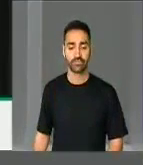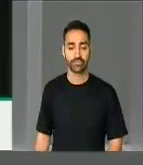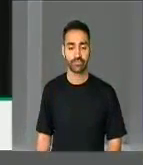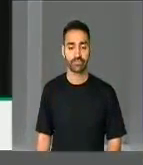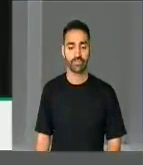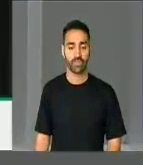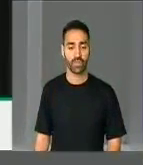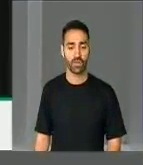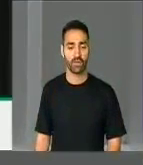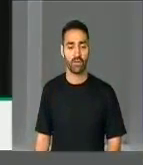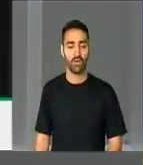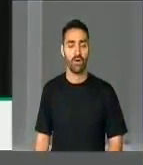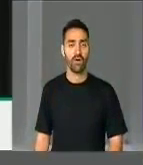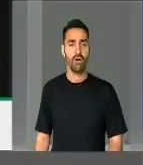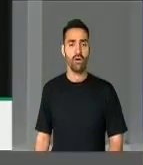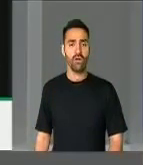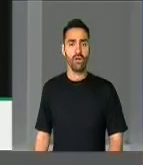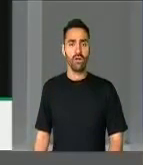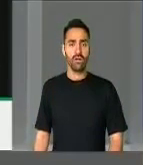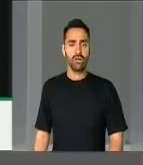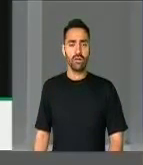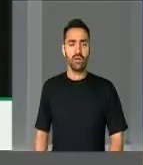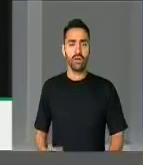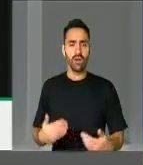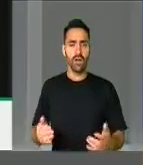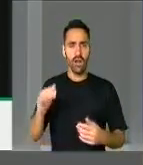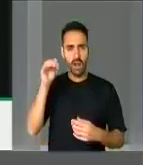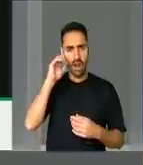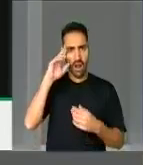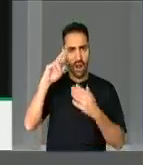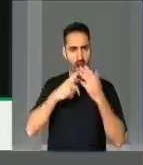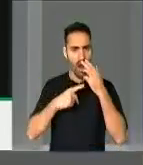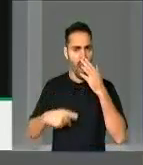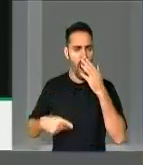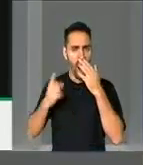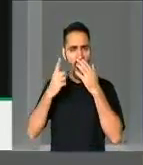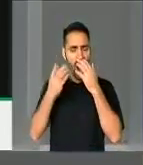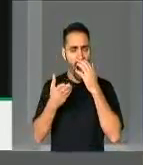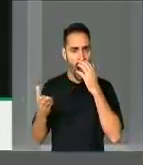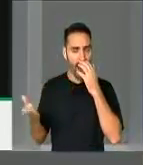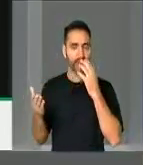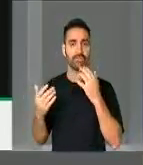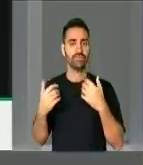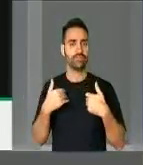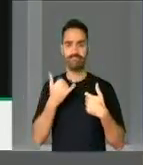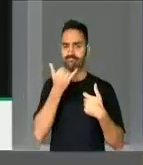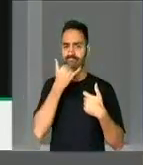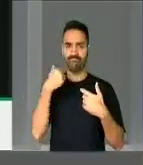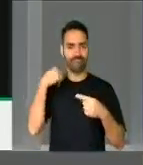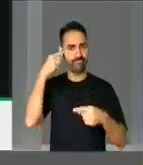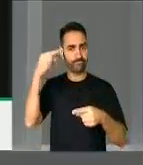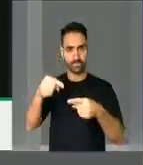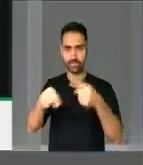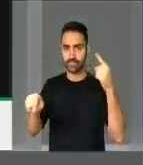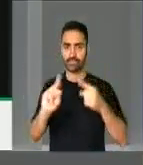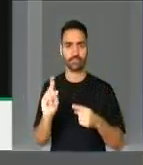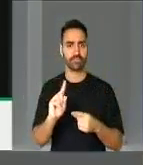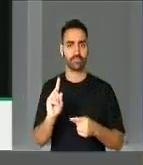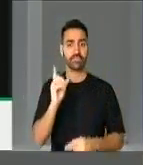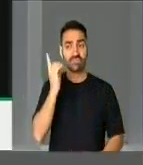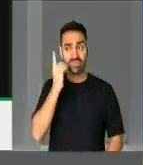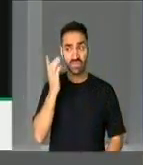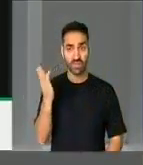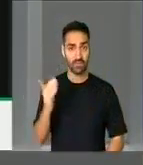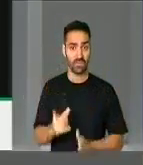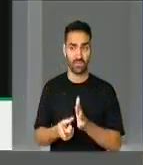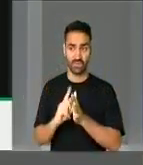da população brasileira e do povo brasileiro. Portanto, senhor presidente, senhoras e senhores deputados, discordo profundamente do deputado